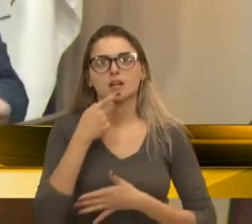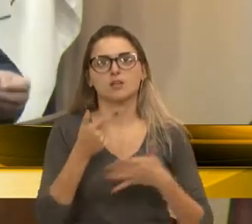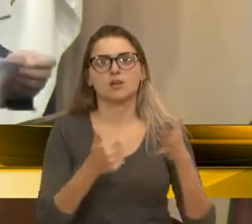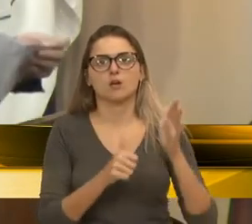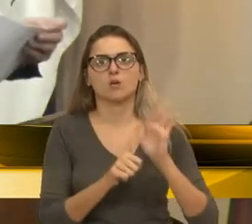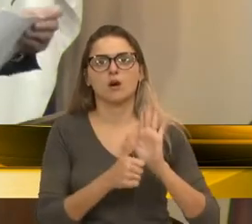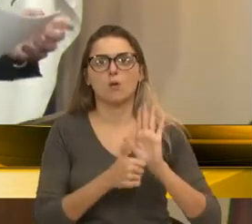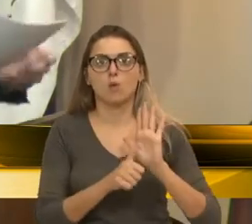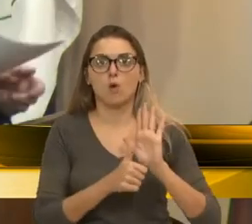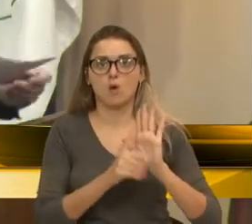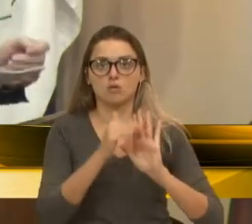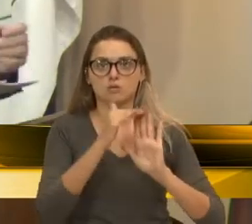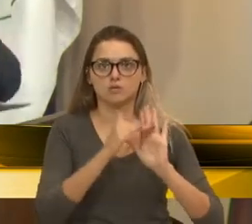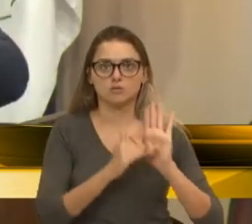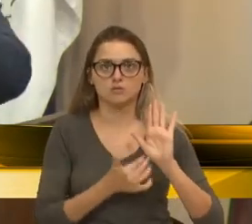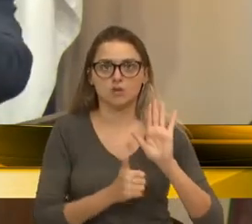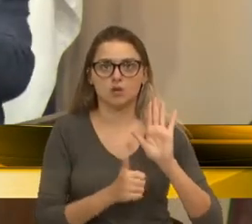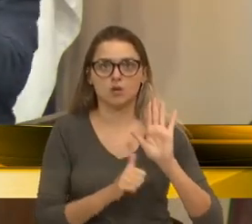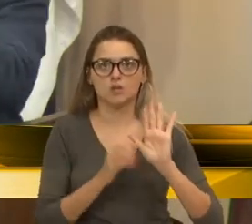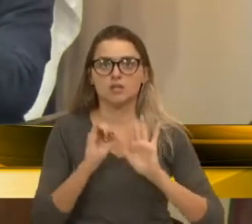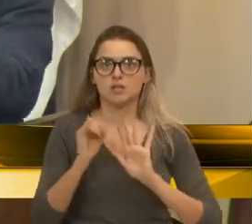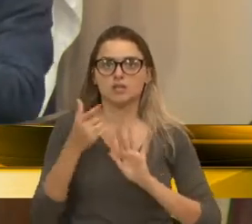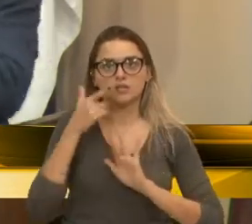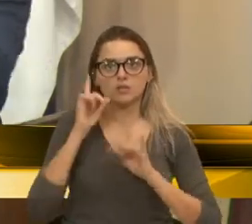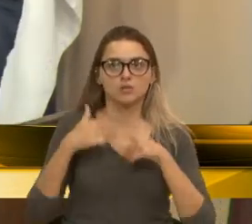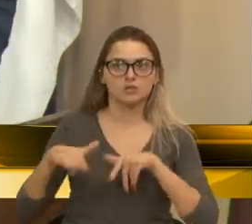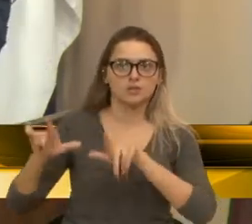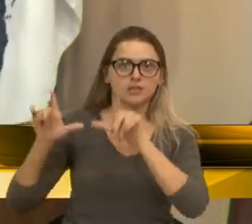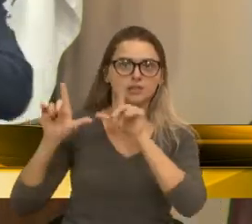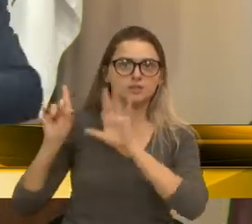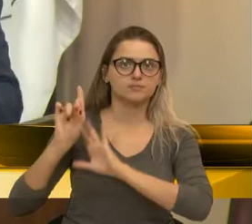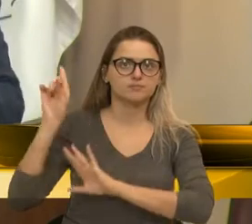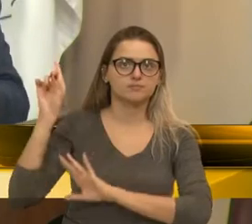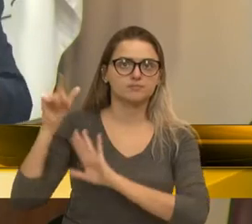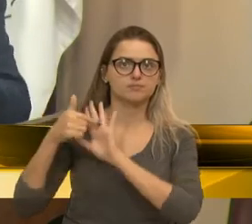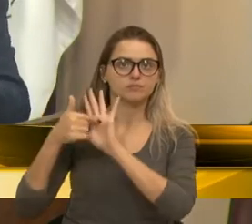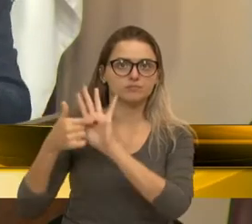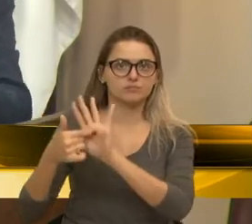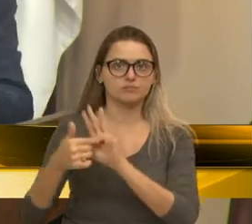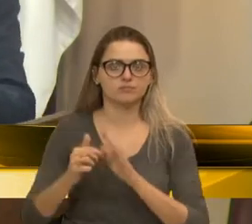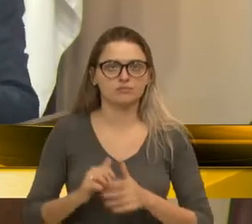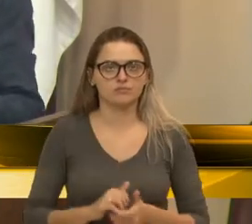11, então, se o pessoal puder colocar na tela.